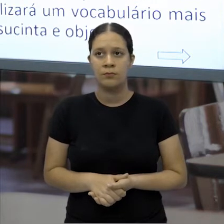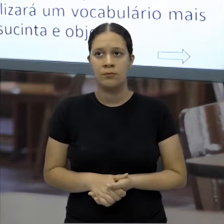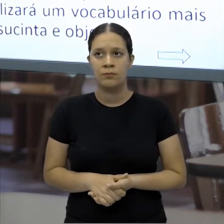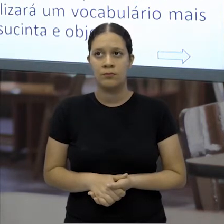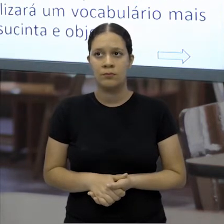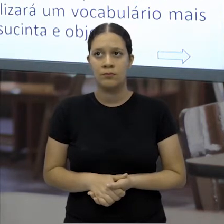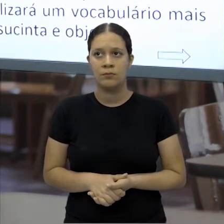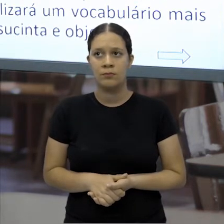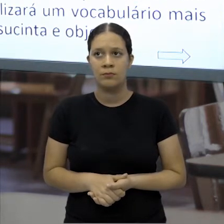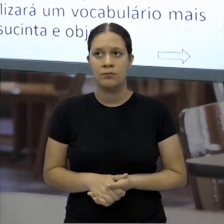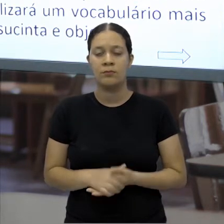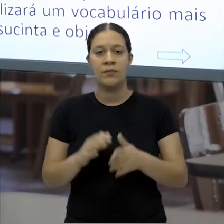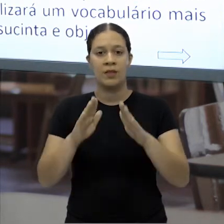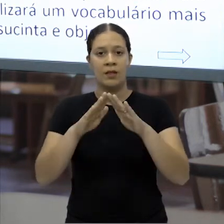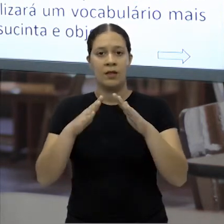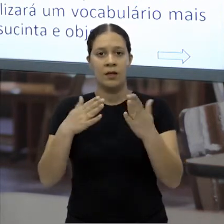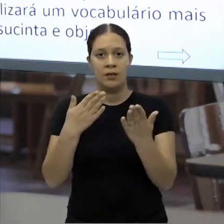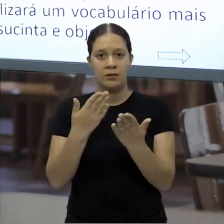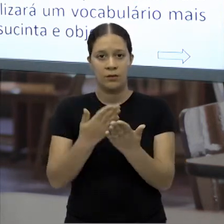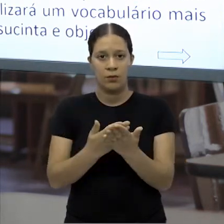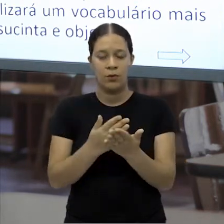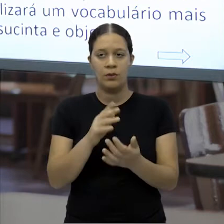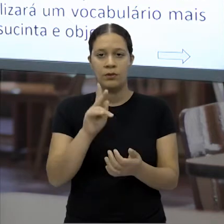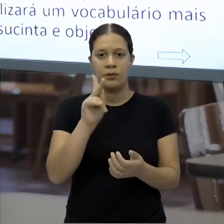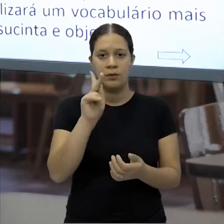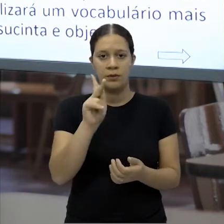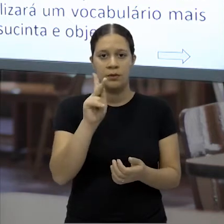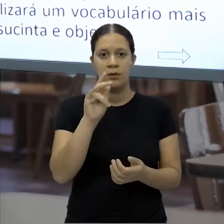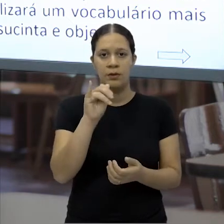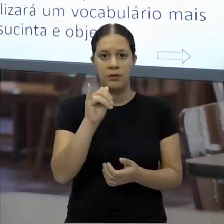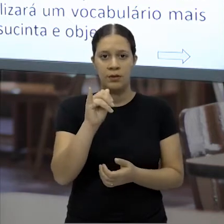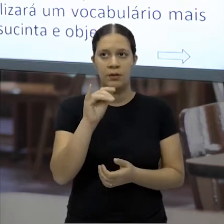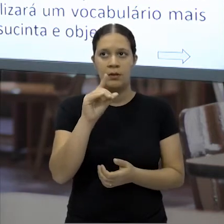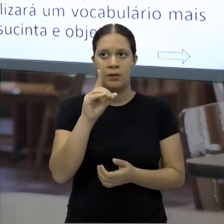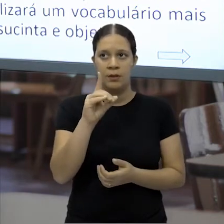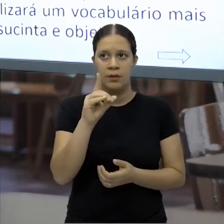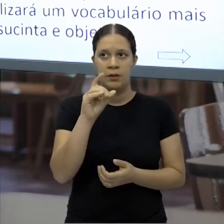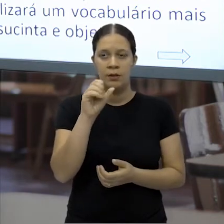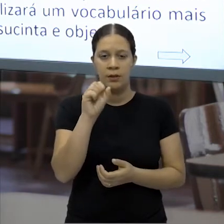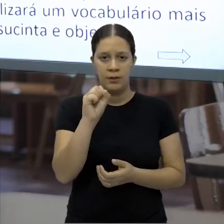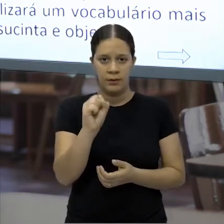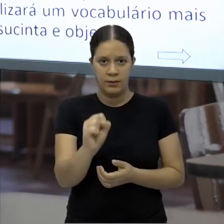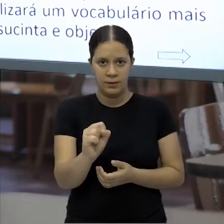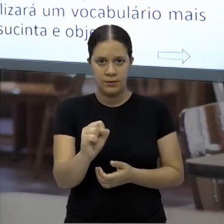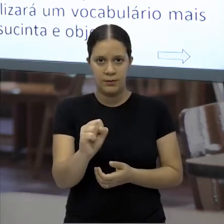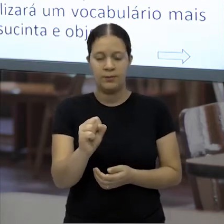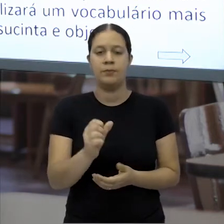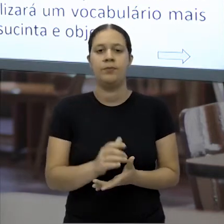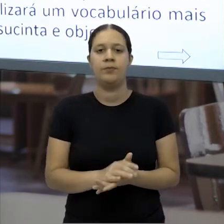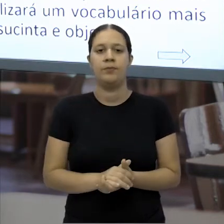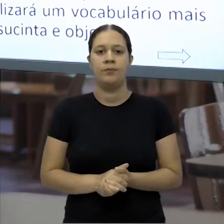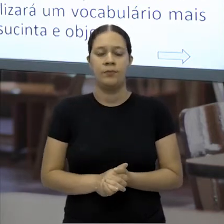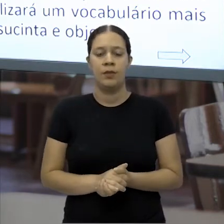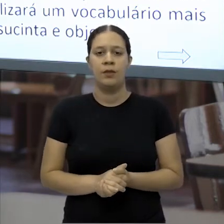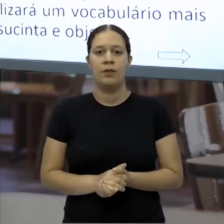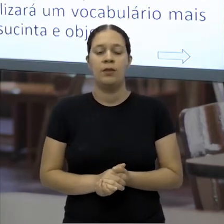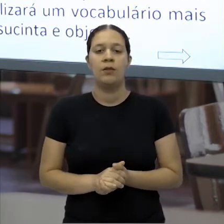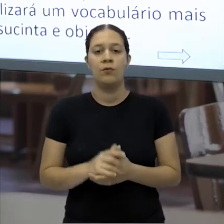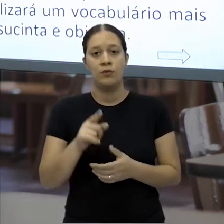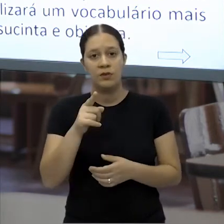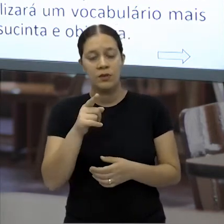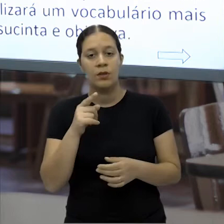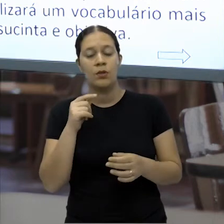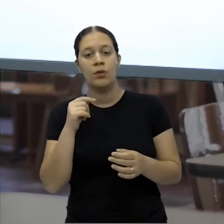Aqui, ó, tá vendo? A Escola Kids vai te explicar essa história direitinho. Esse não é um termo que você encontraria